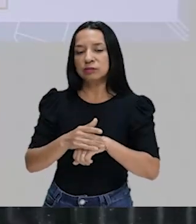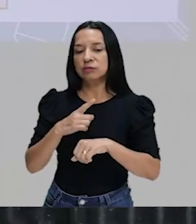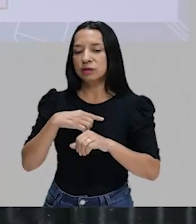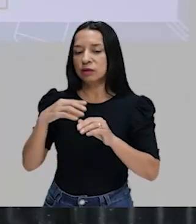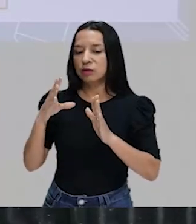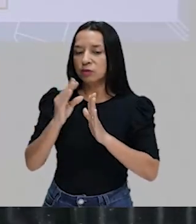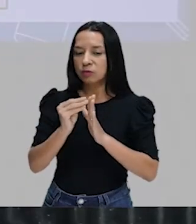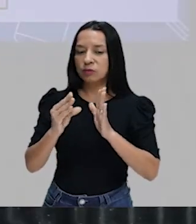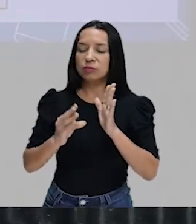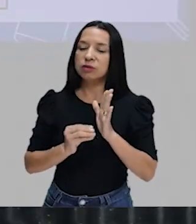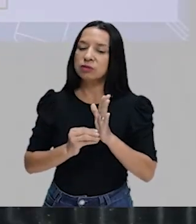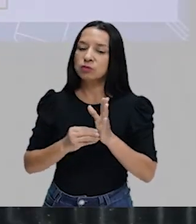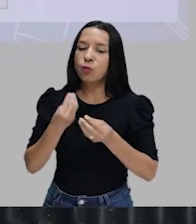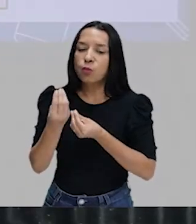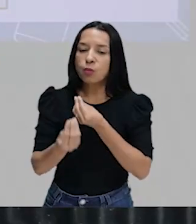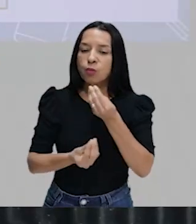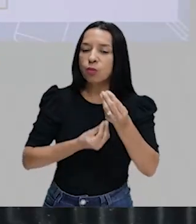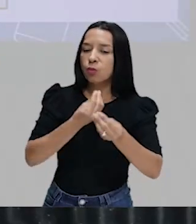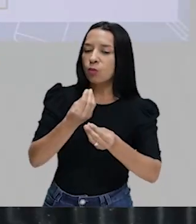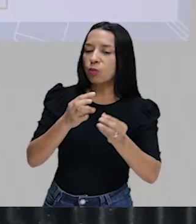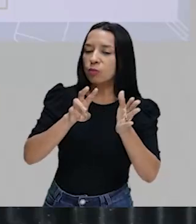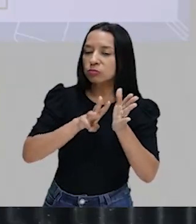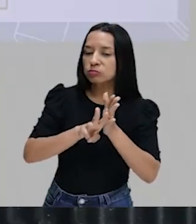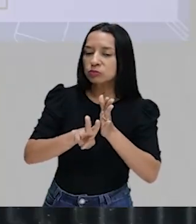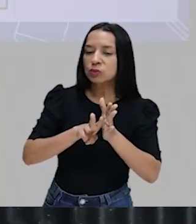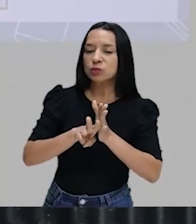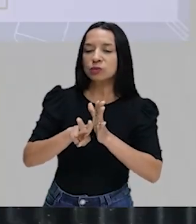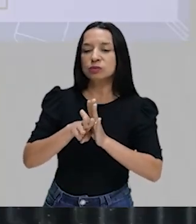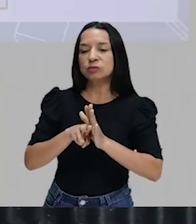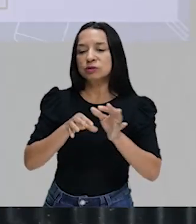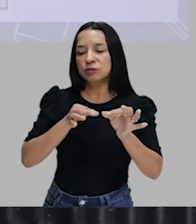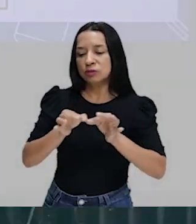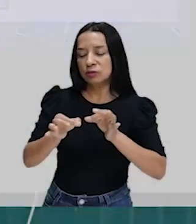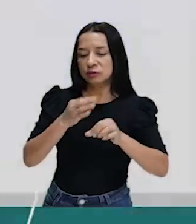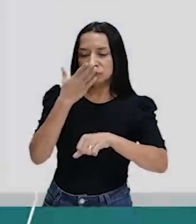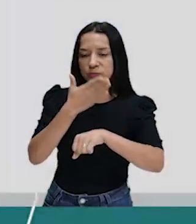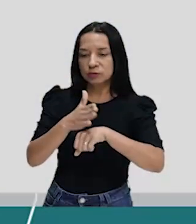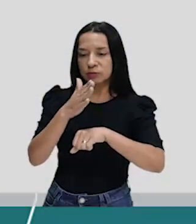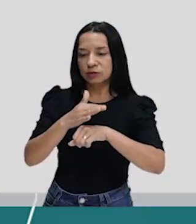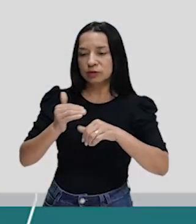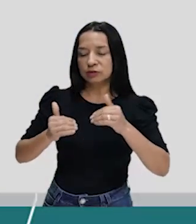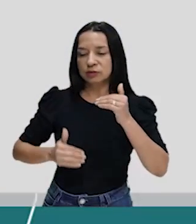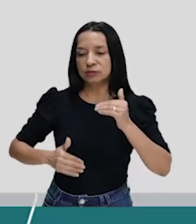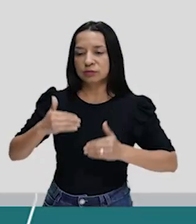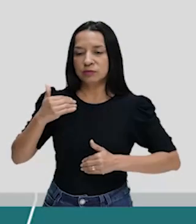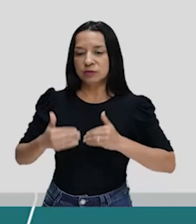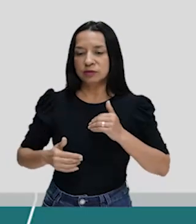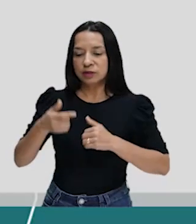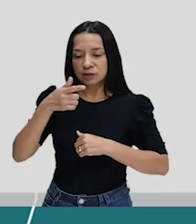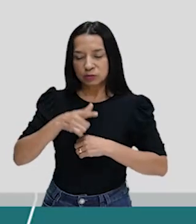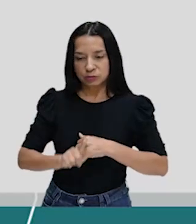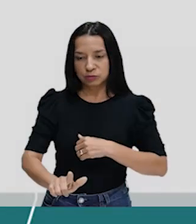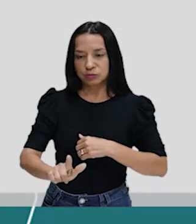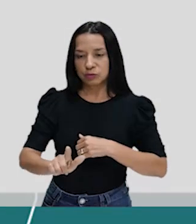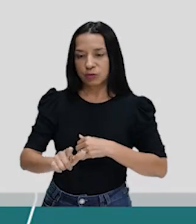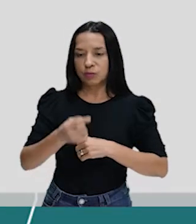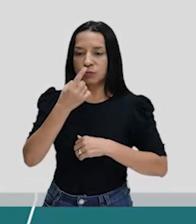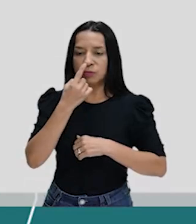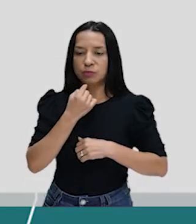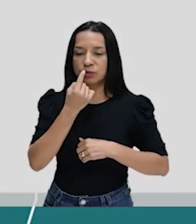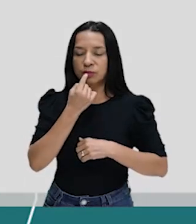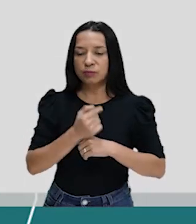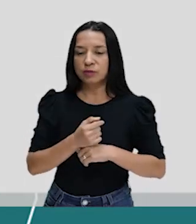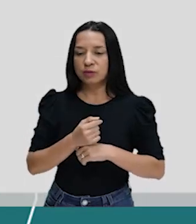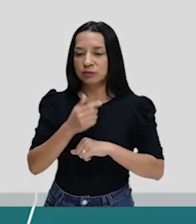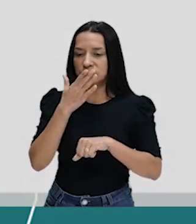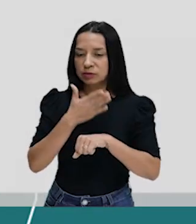os meios, os métodos e a organização dos exercícios físicos. Então, vamos circular aqui, ó, mais uma vez. O